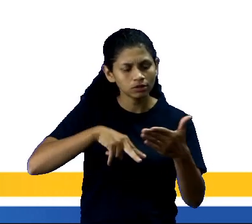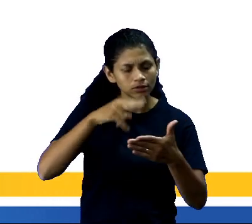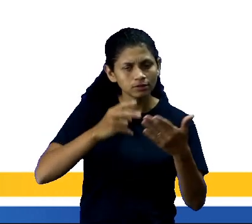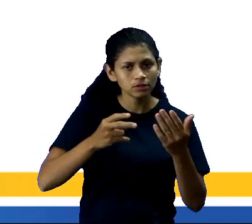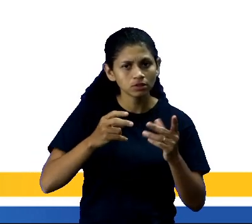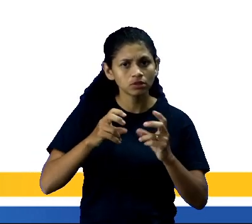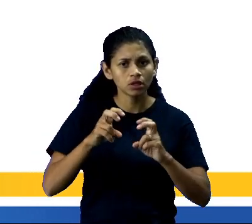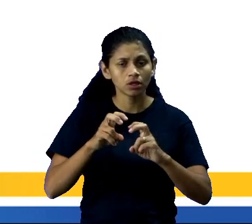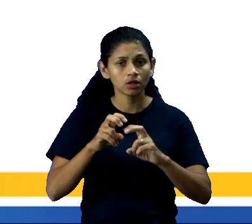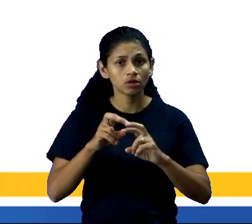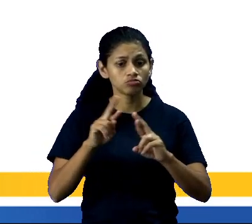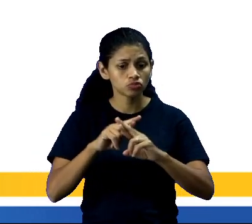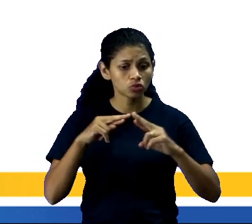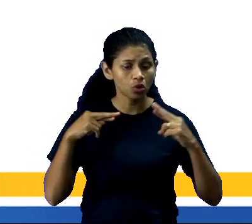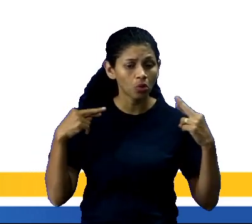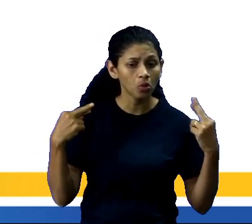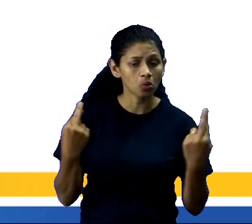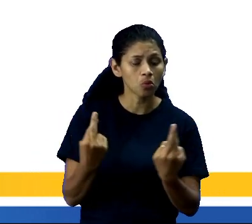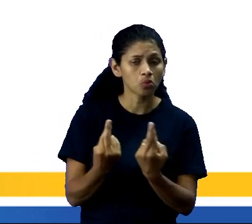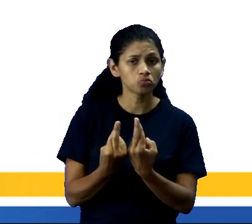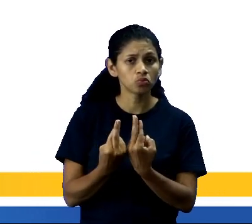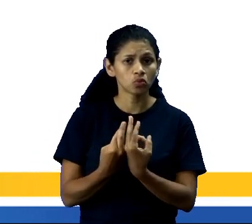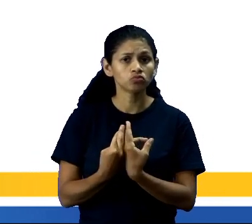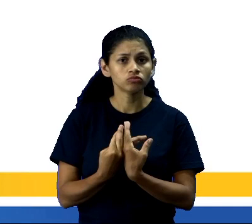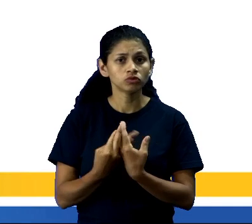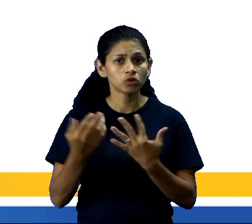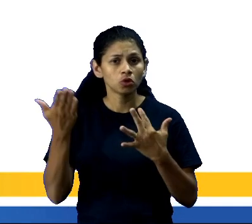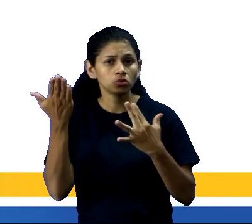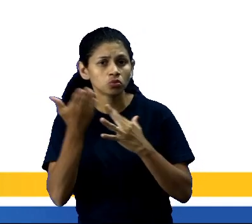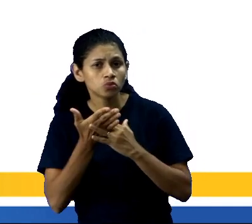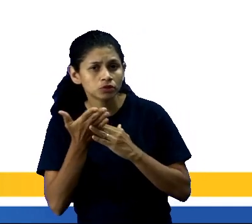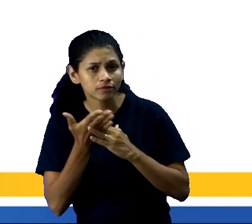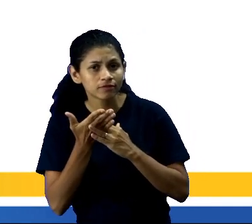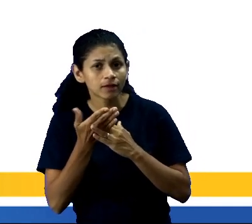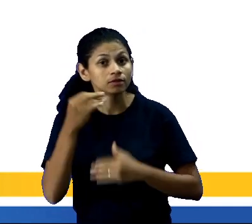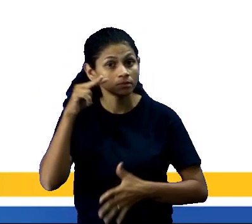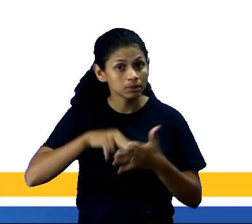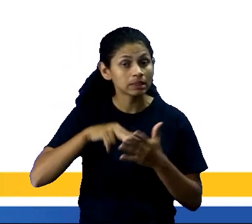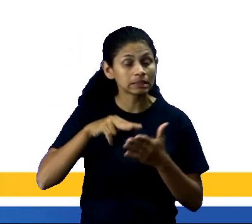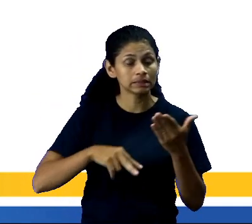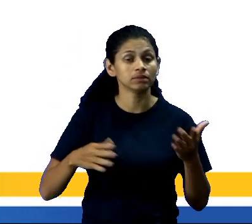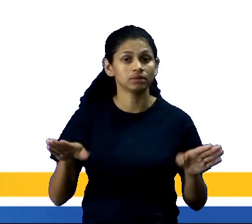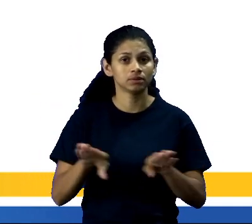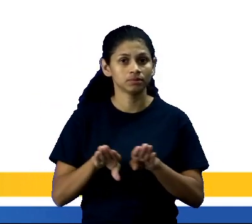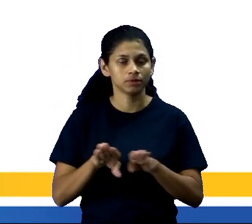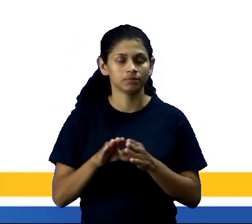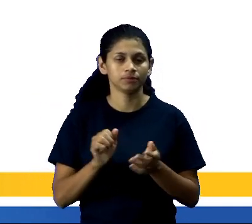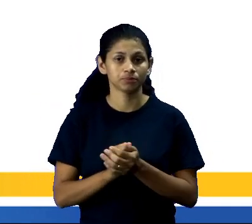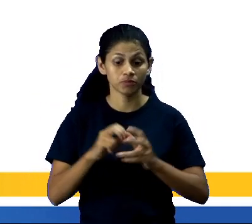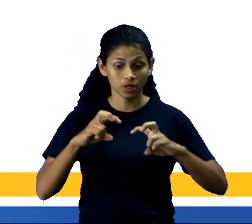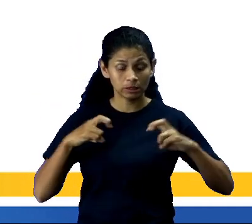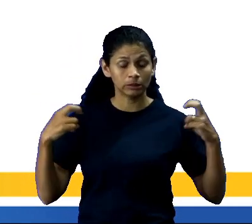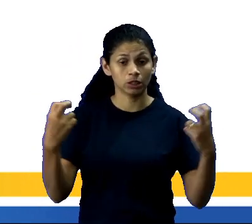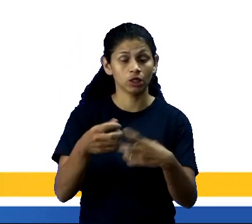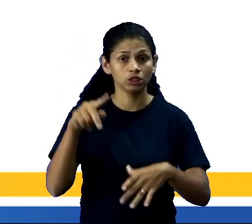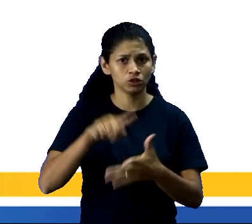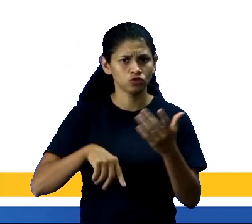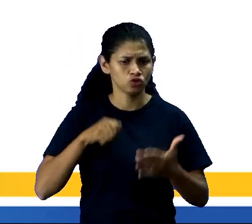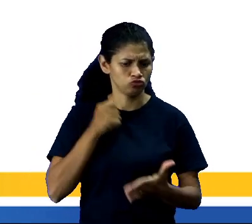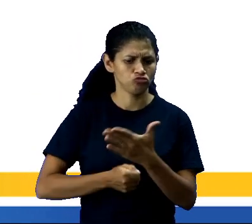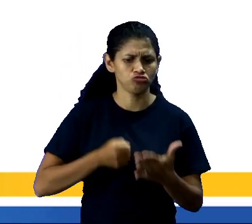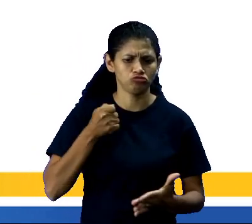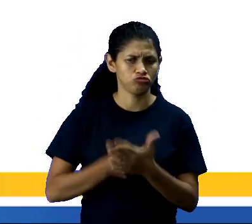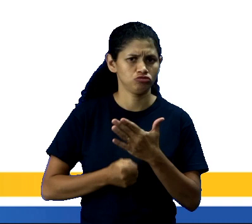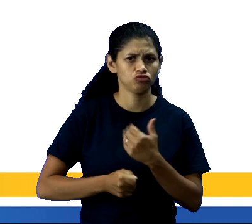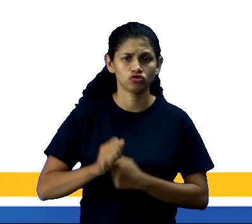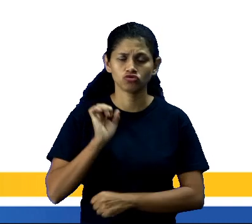comentar sobre determinado livro. Numa roda de leitura, o educador ele não deve apenas cobrar a leitura do